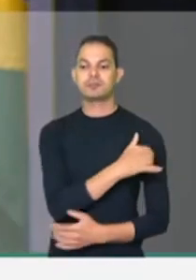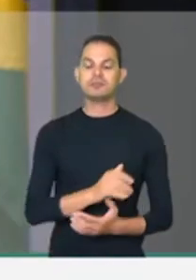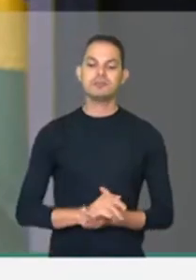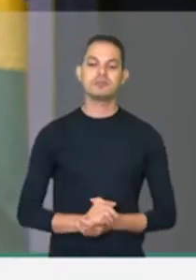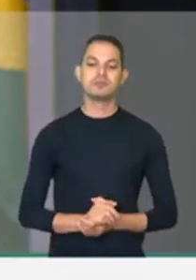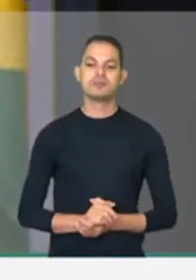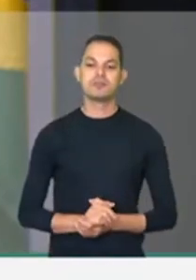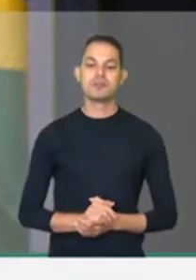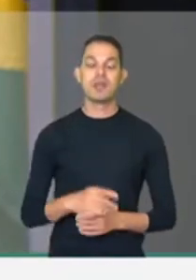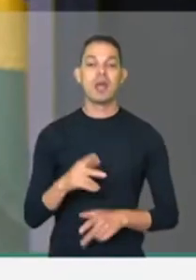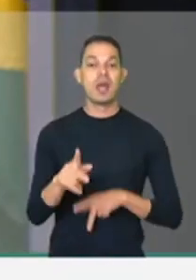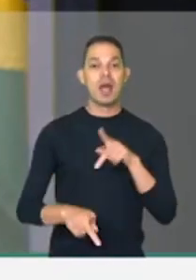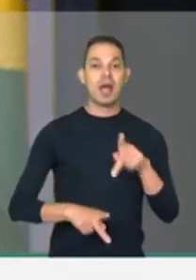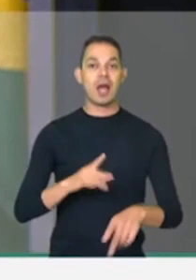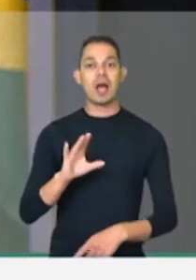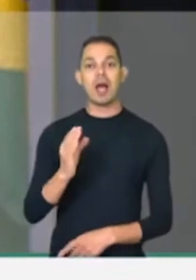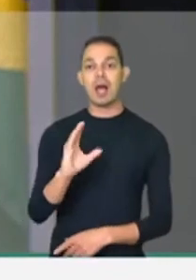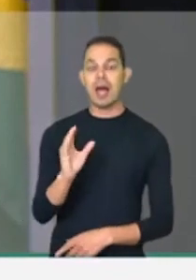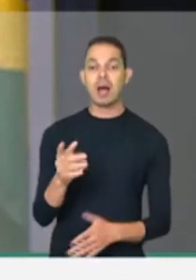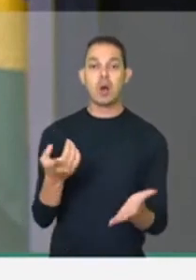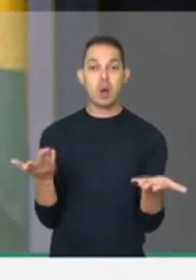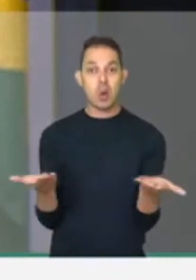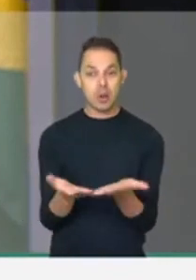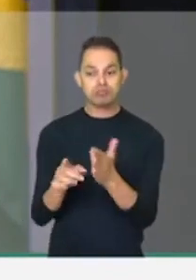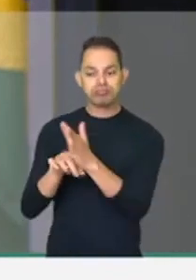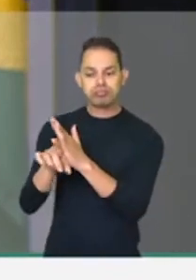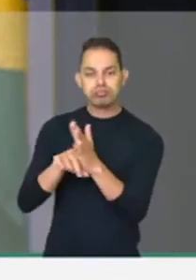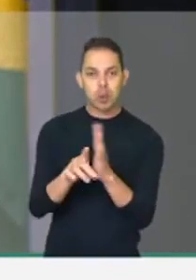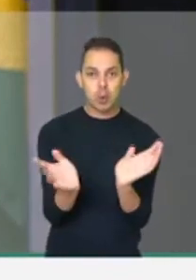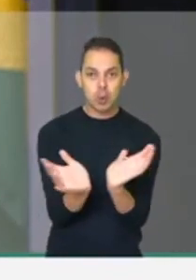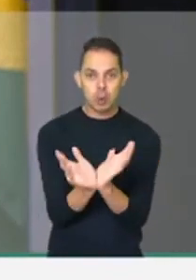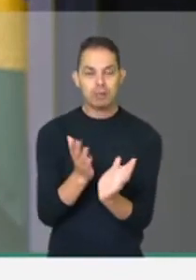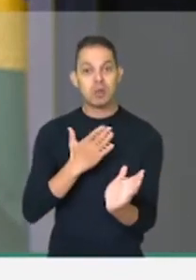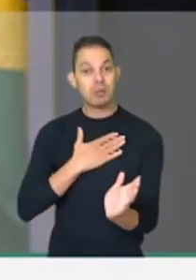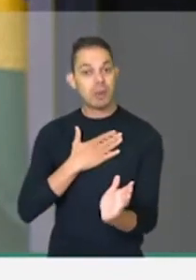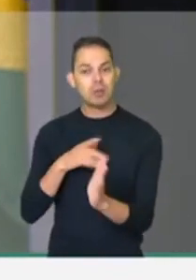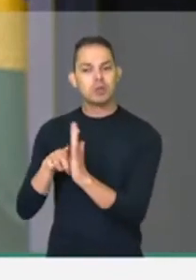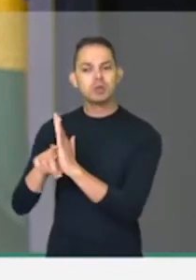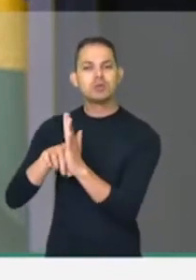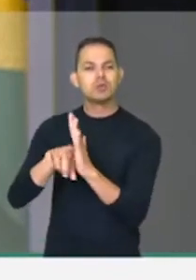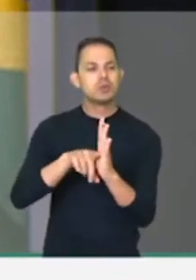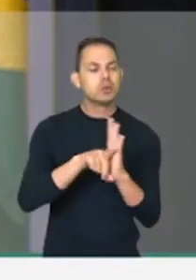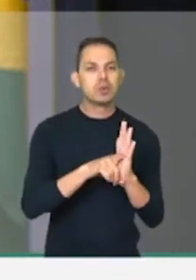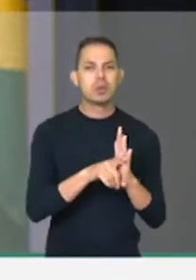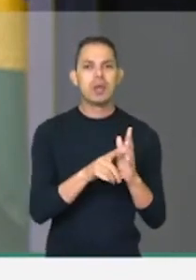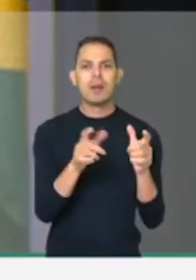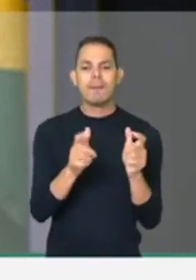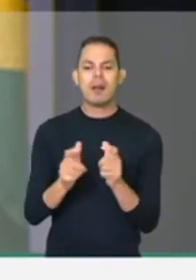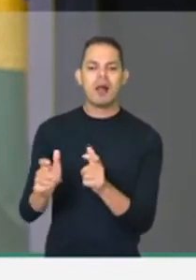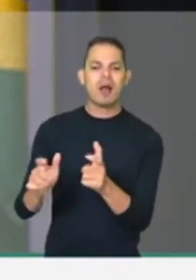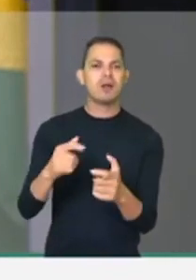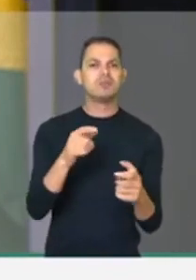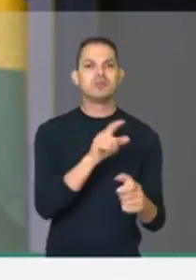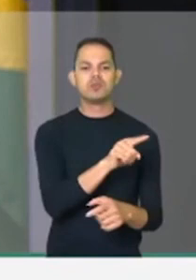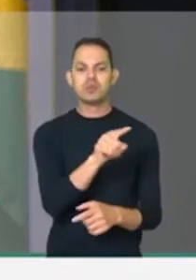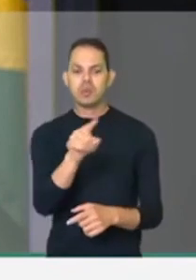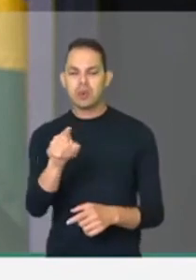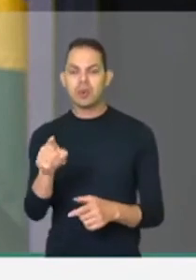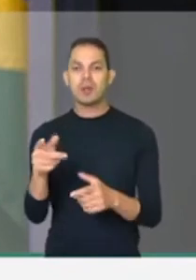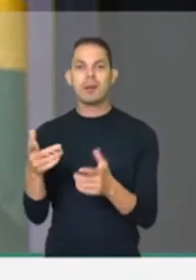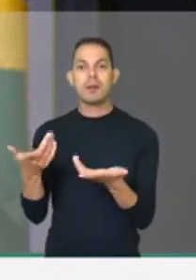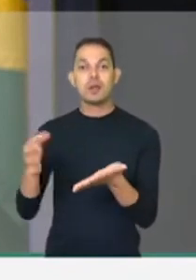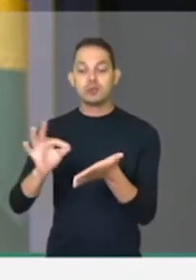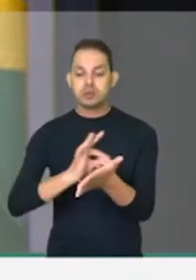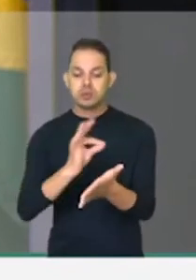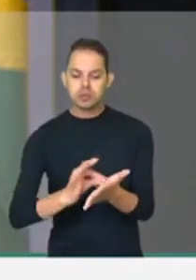população de Niterói está sendo consultado agora pelo meu grupo estamos em vários pontos da cidade colocando pessoas coletando